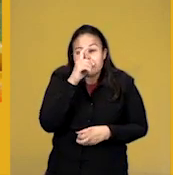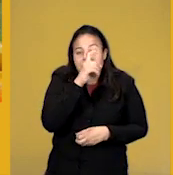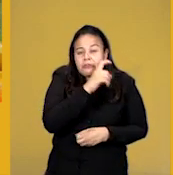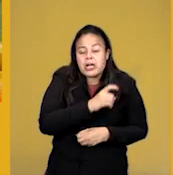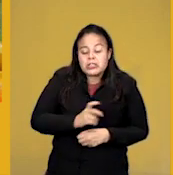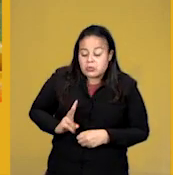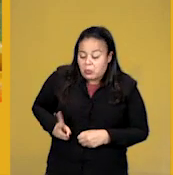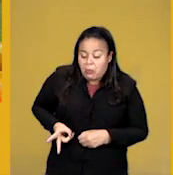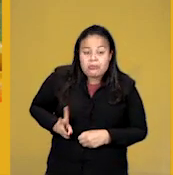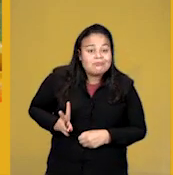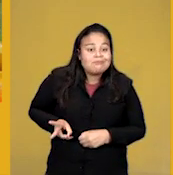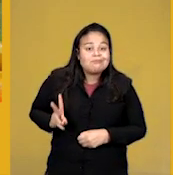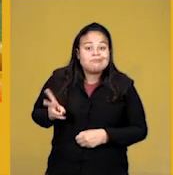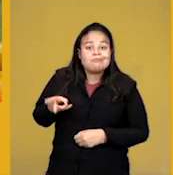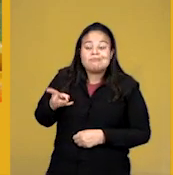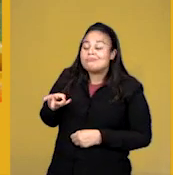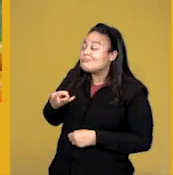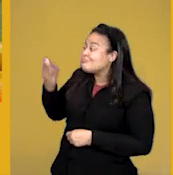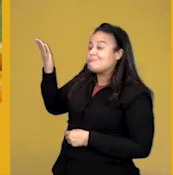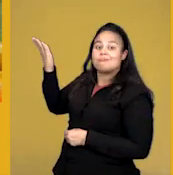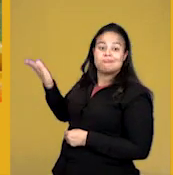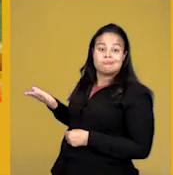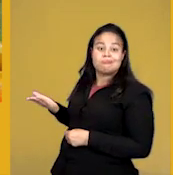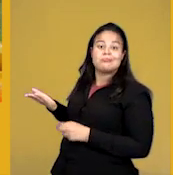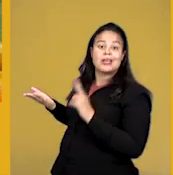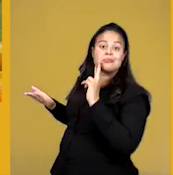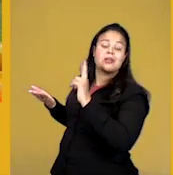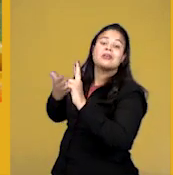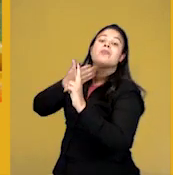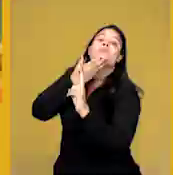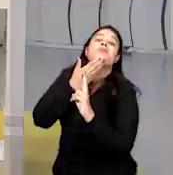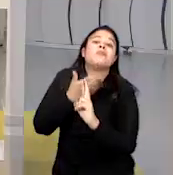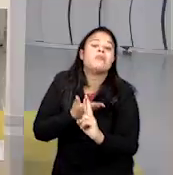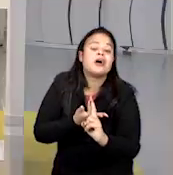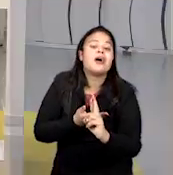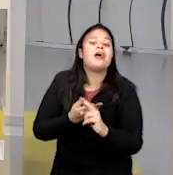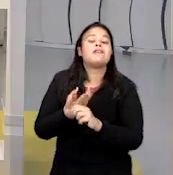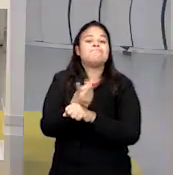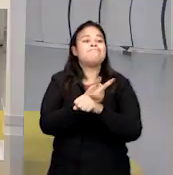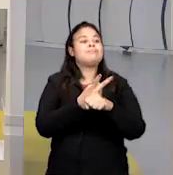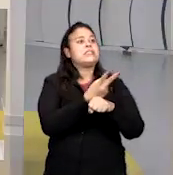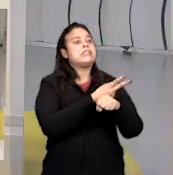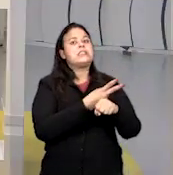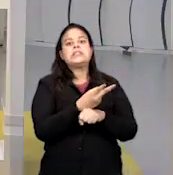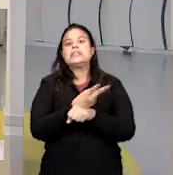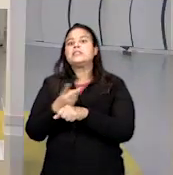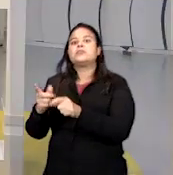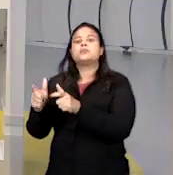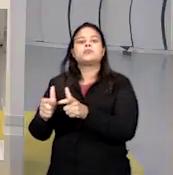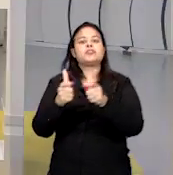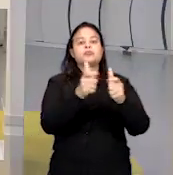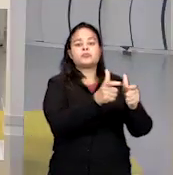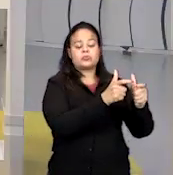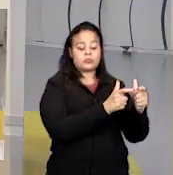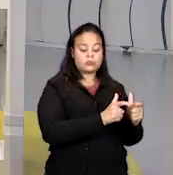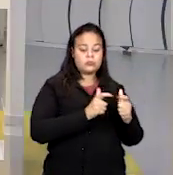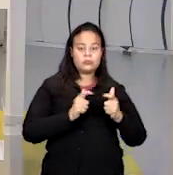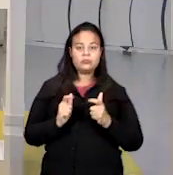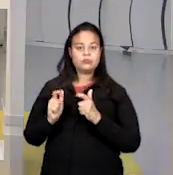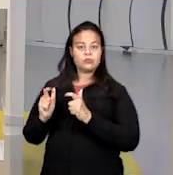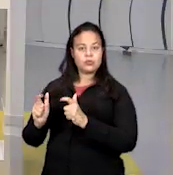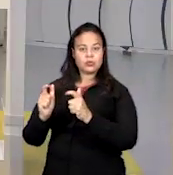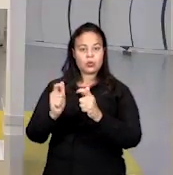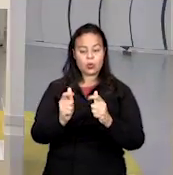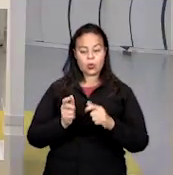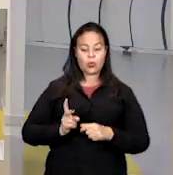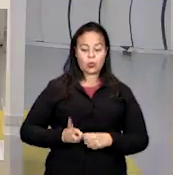mantida, né? E qual que é o resultado disso? A gente tem que começar a procurar outros locais para poder